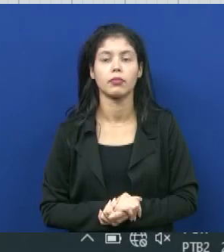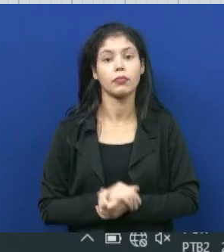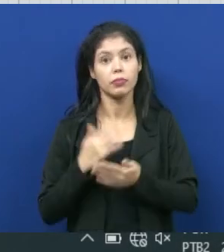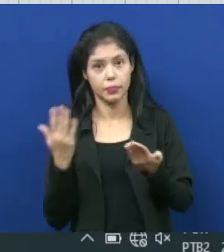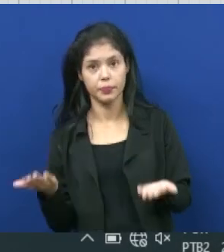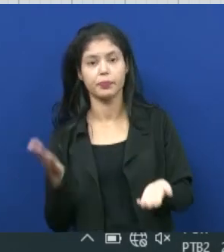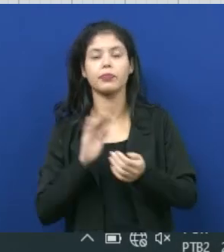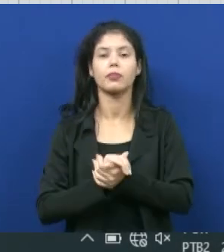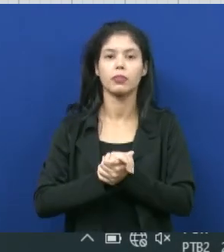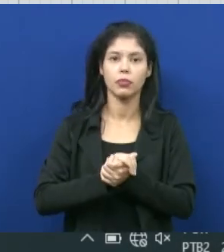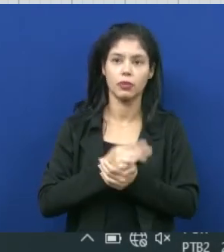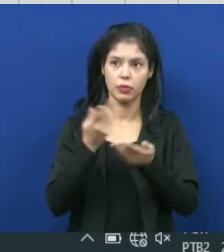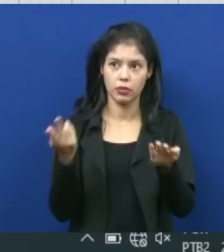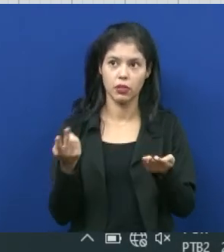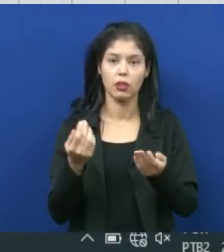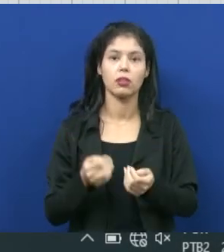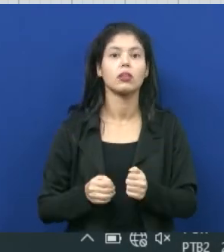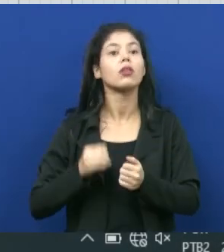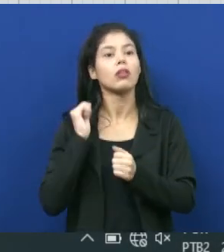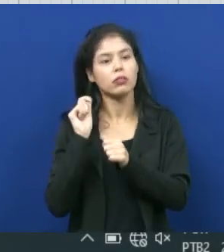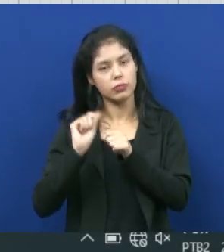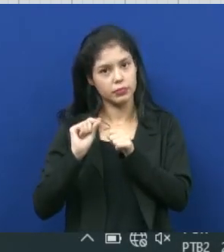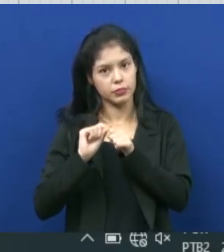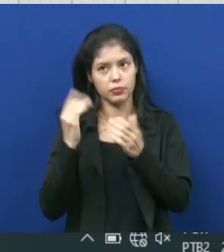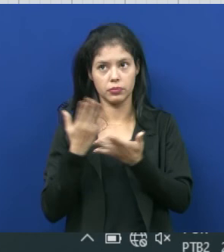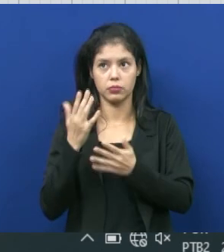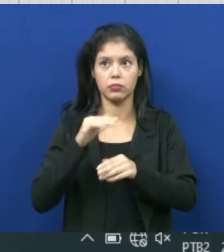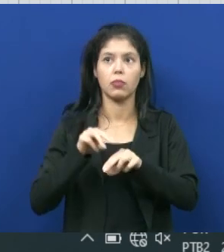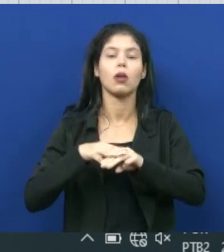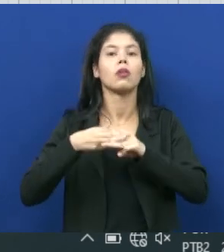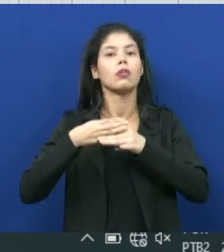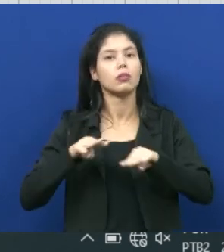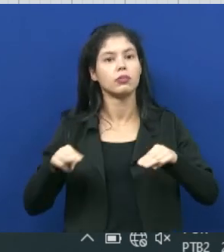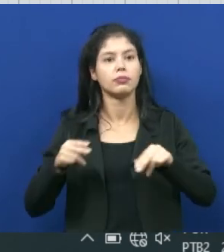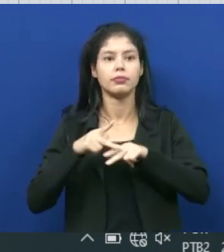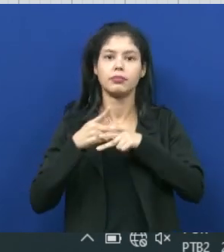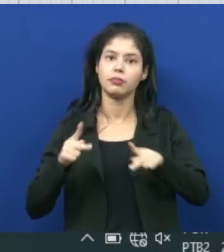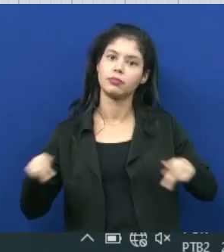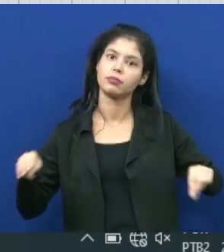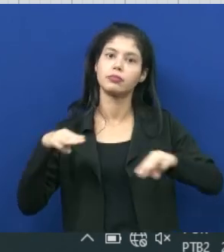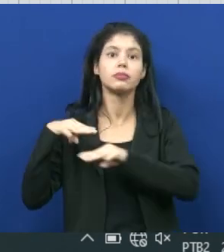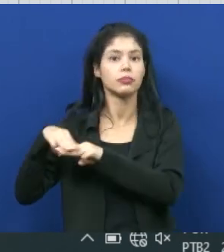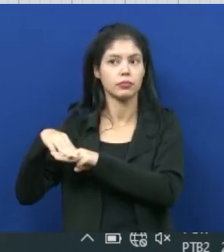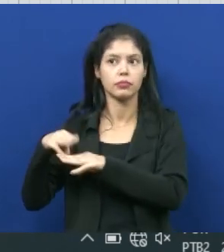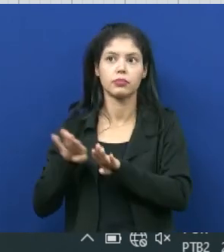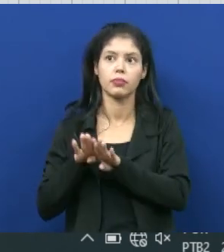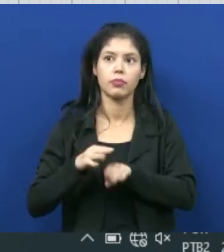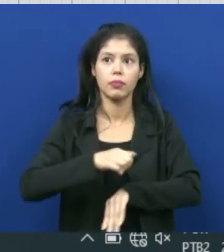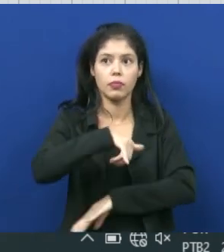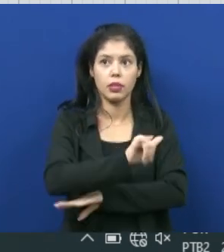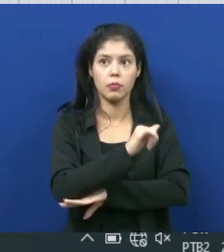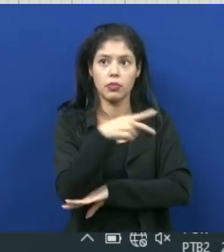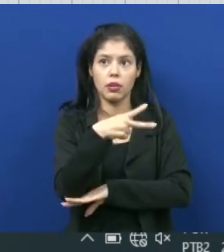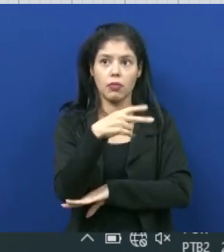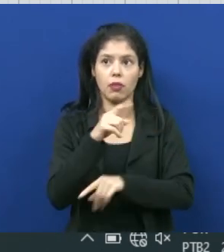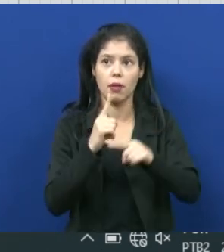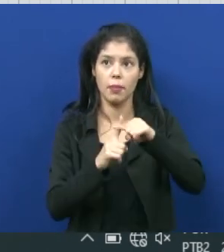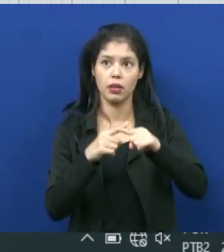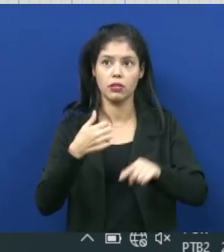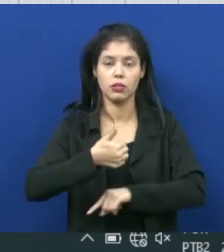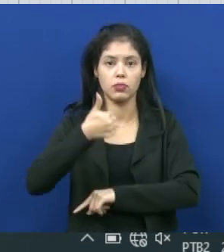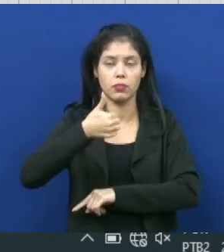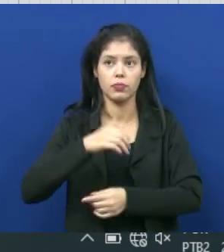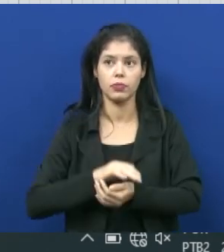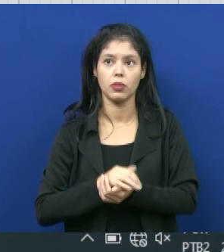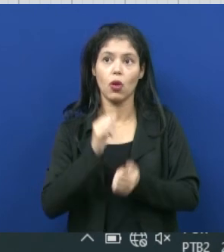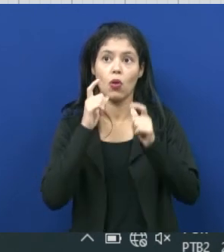Então, pessoal, eu aqui construí no GeoGebra a função y igual a x mais 1, onde o termo a é